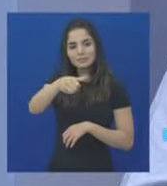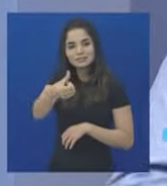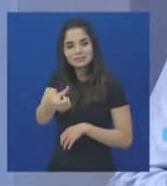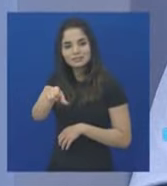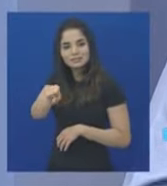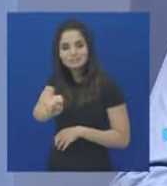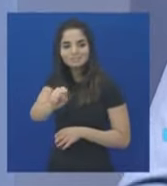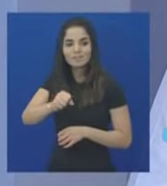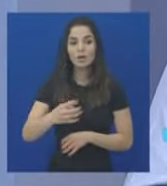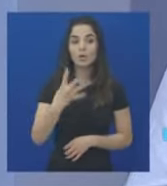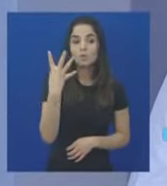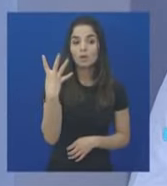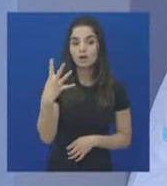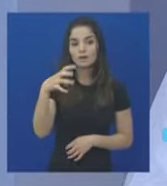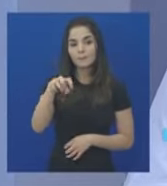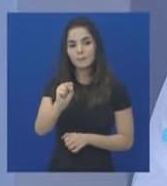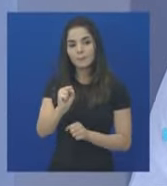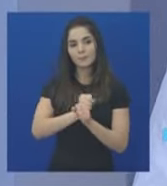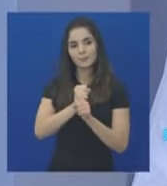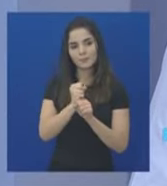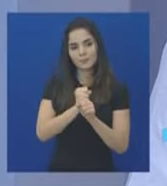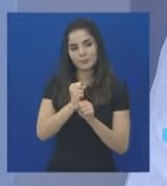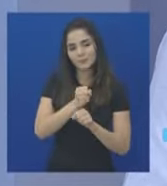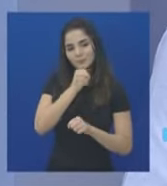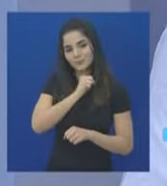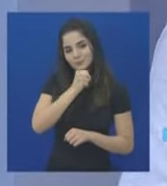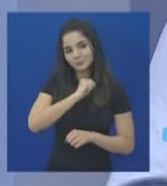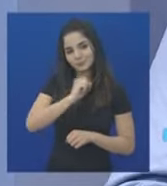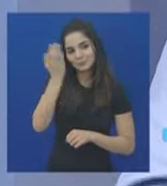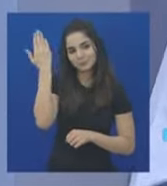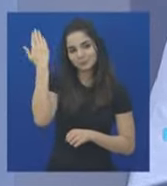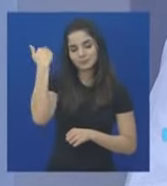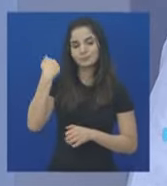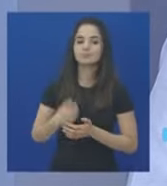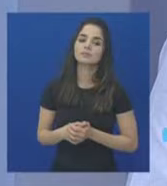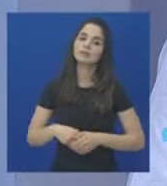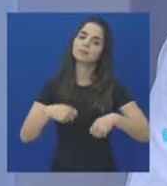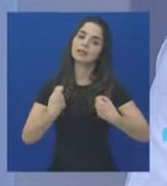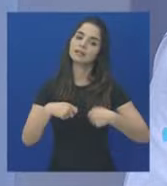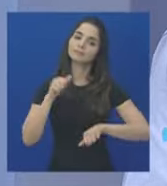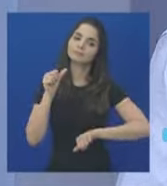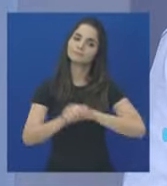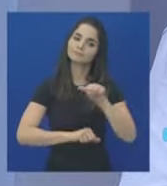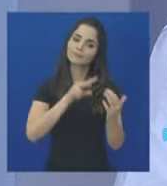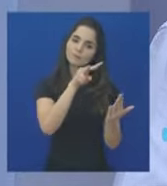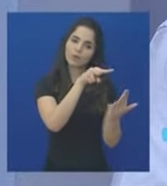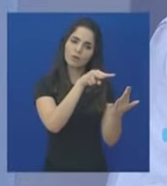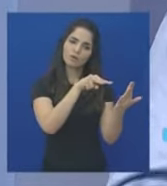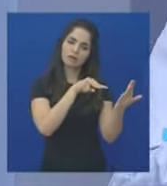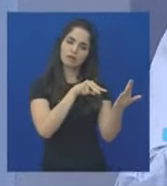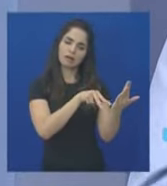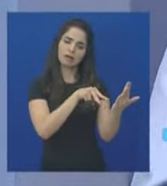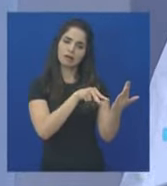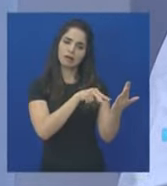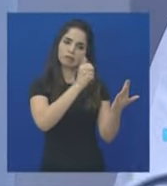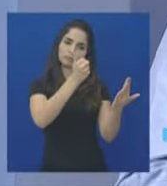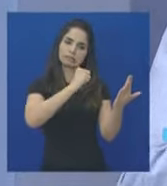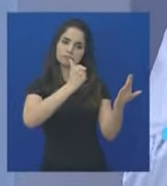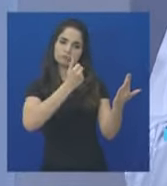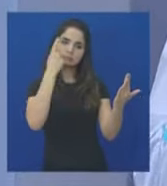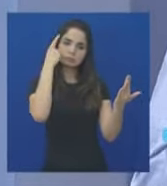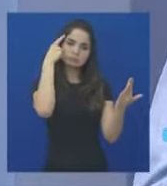São 48 anos do nosso Código de Postura. Precisamos rever o Código de Postura, que irá